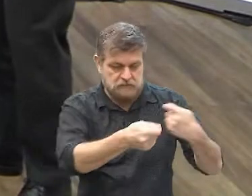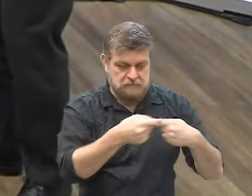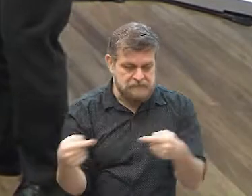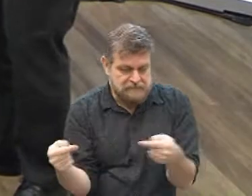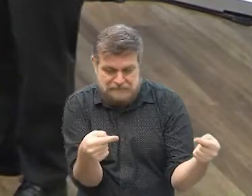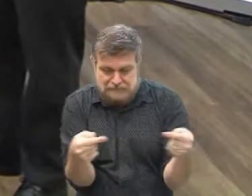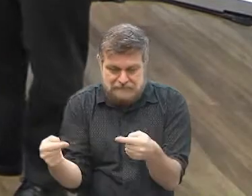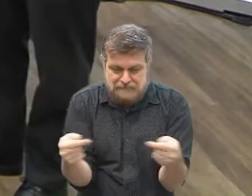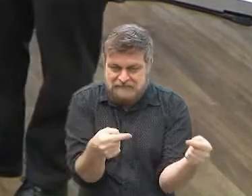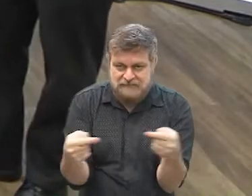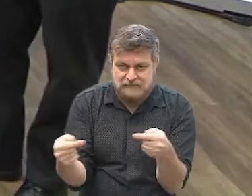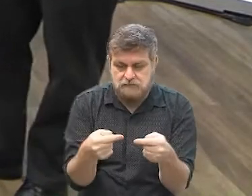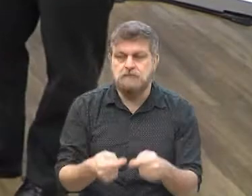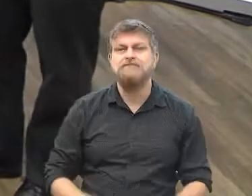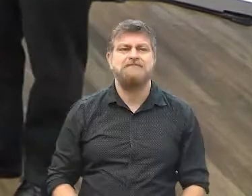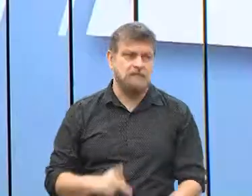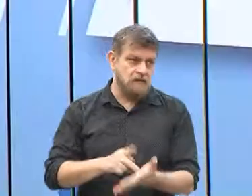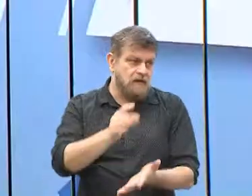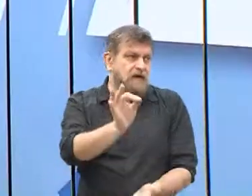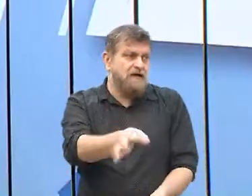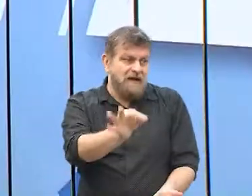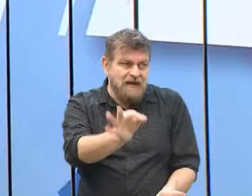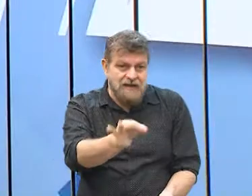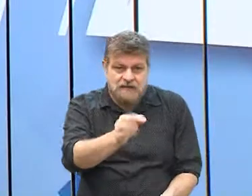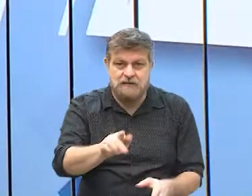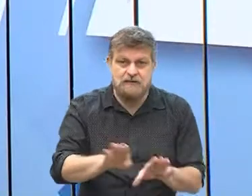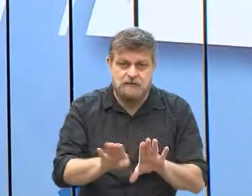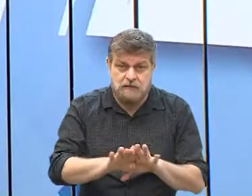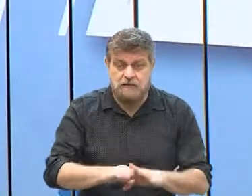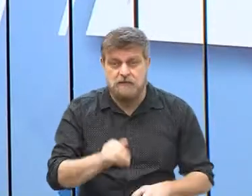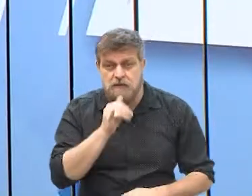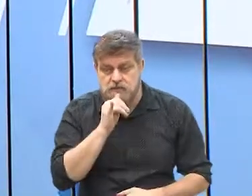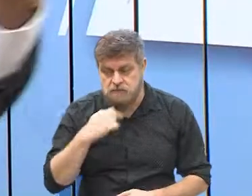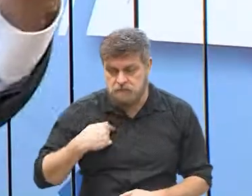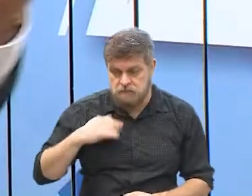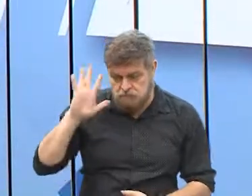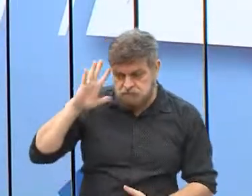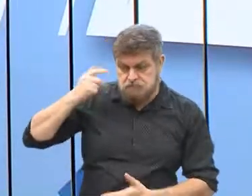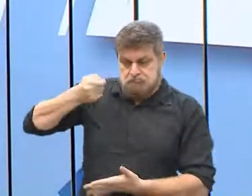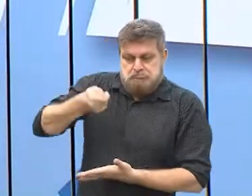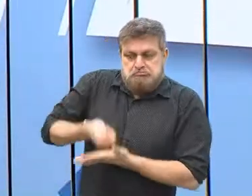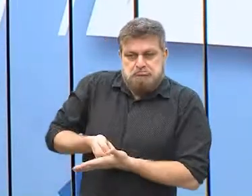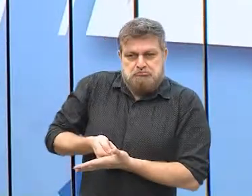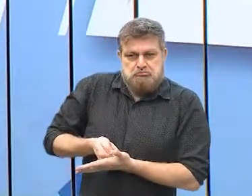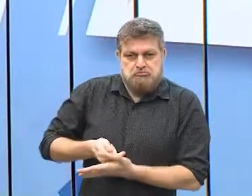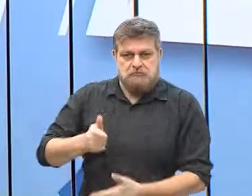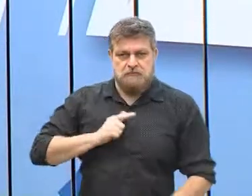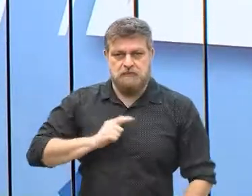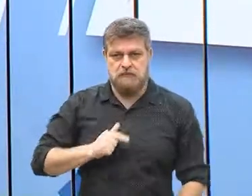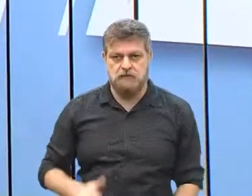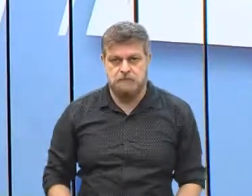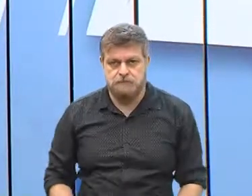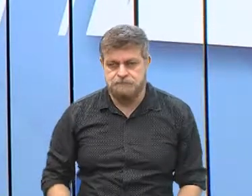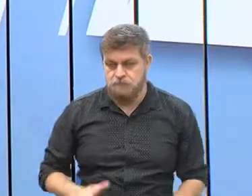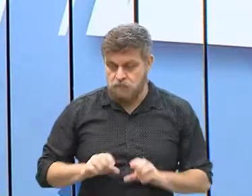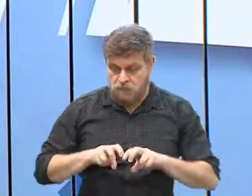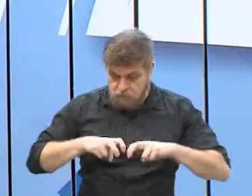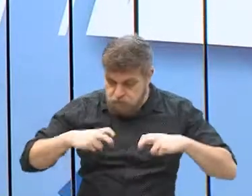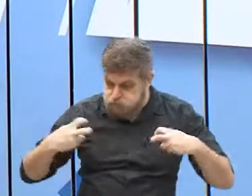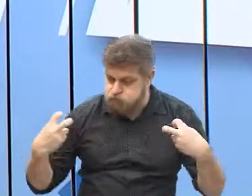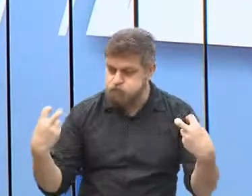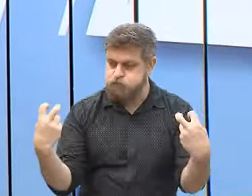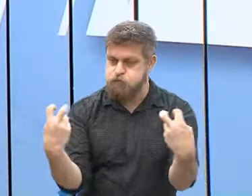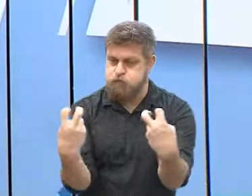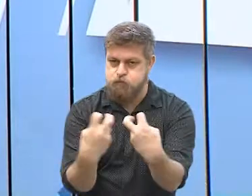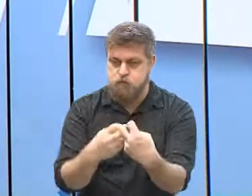salientar isso, sim. Né? Exatamente. E a ideia, se você faz e toma as decisões vamos chamar assim, num grande conselho, todo